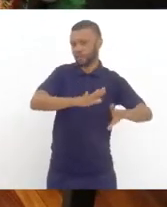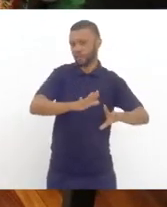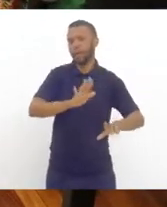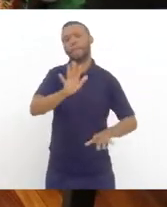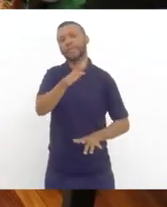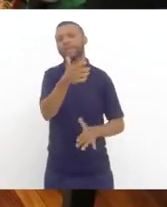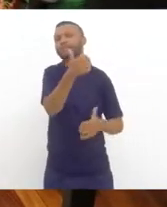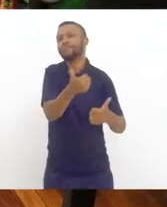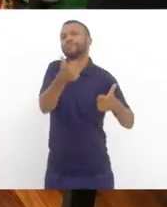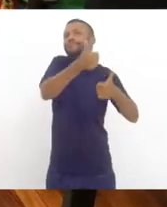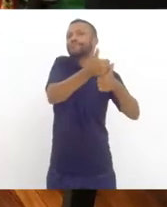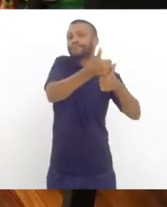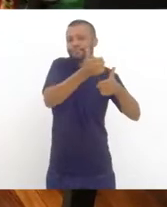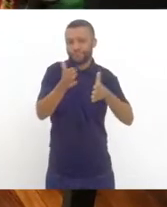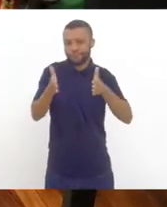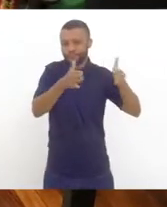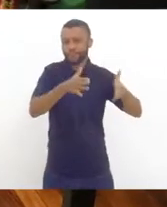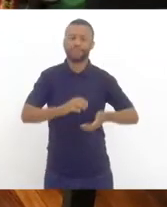cumprimentar